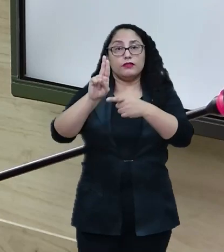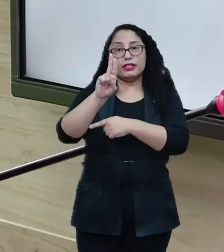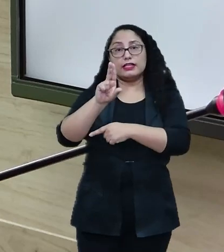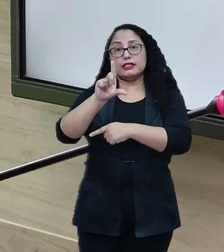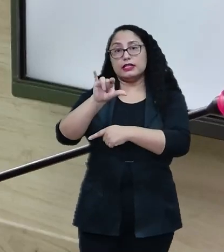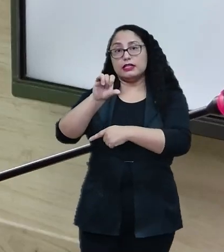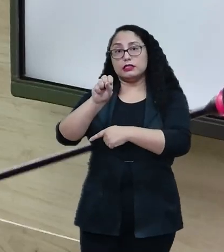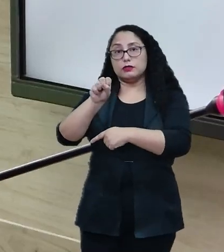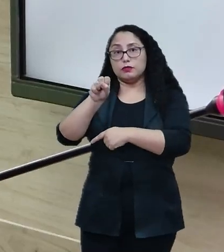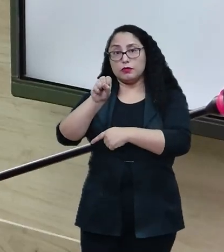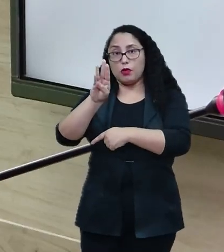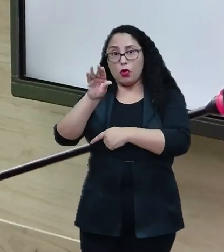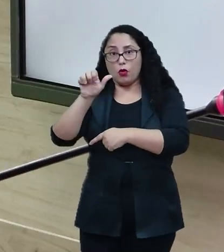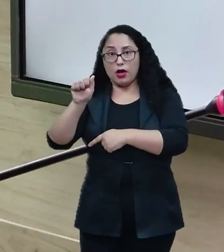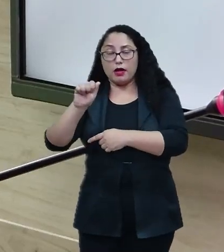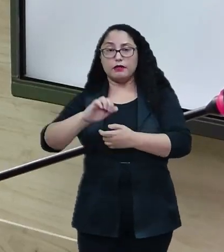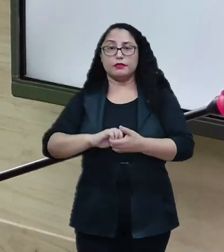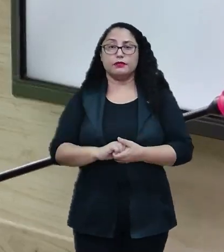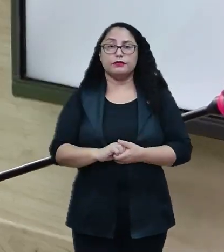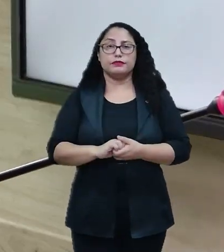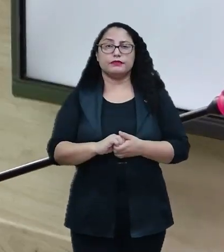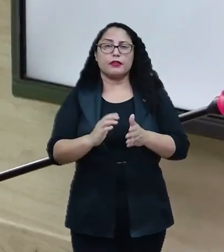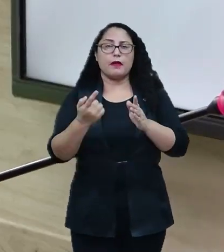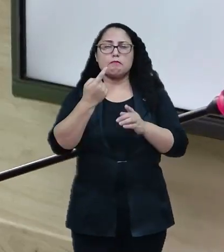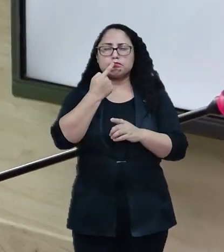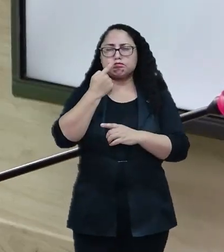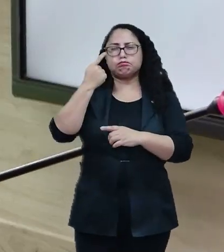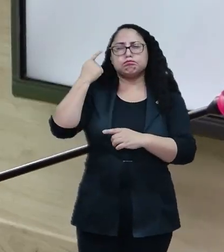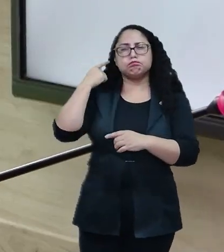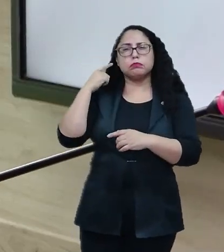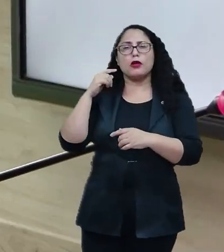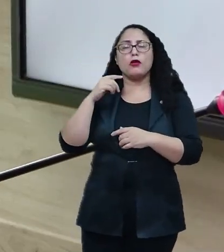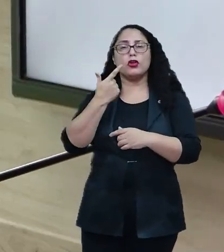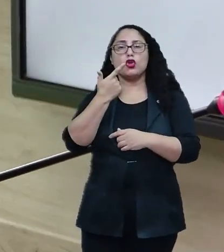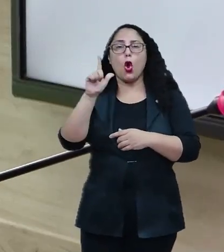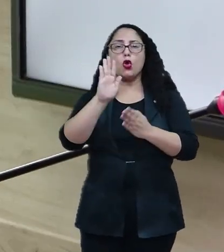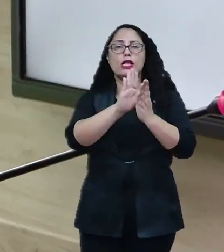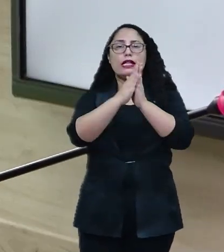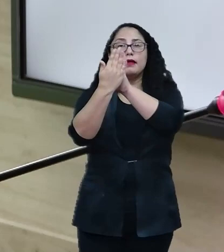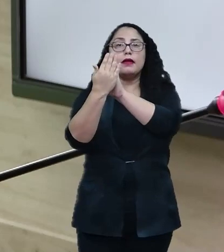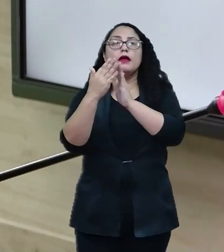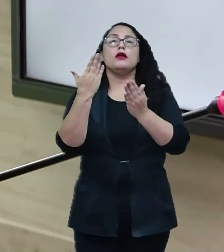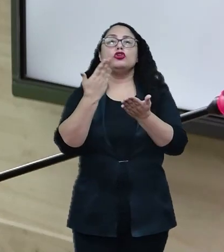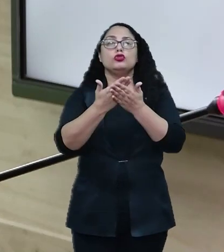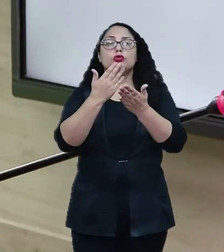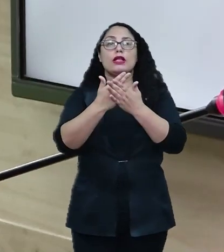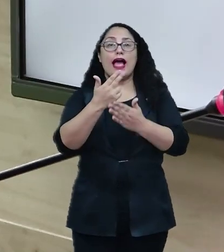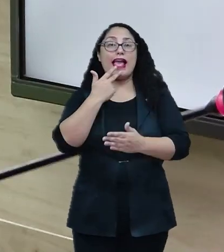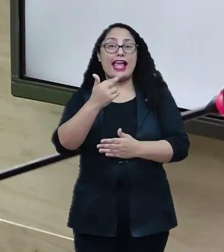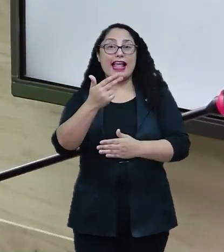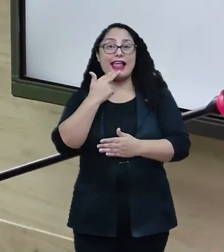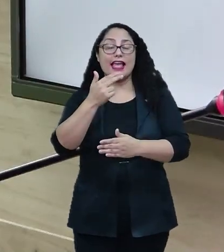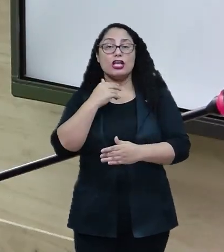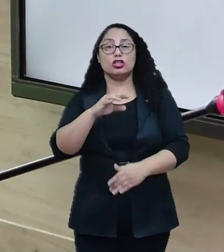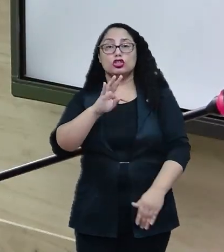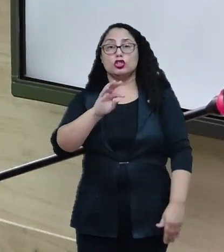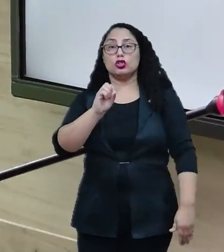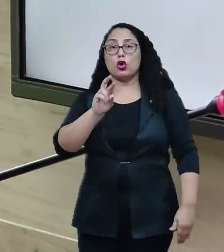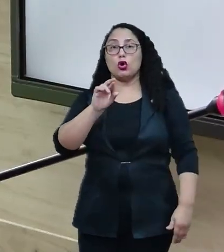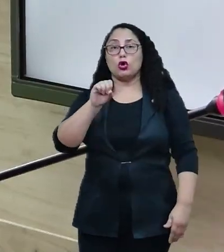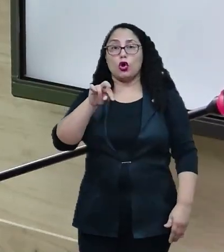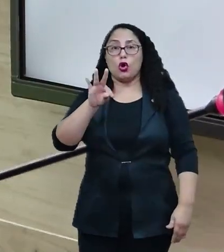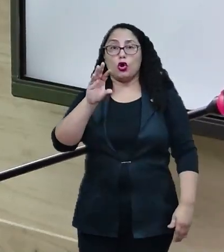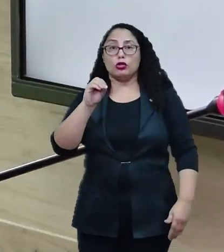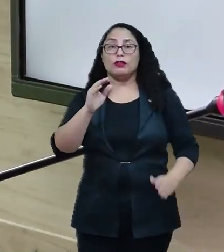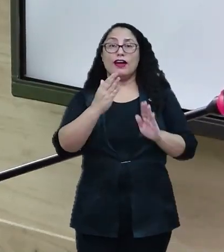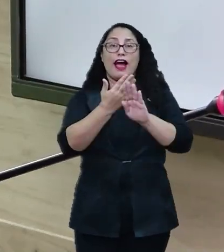Lisboa, e há um tempinho atrás eu fiz um outro intercâmbio para estudar inglês em Toronto, gostei e pedi